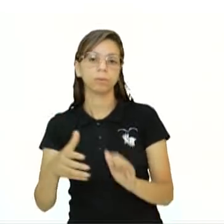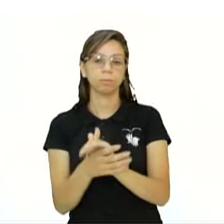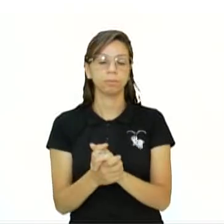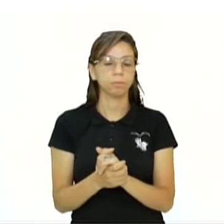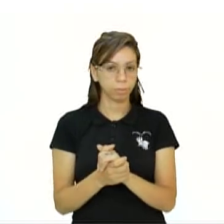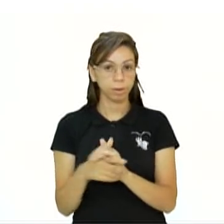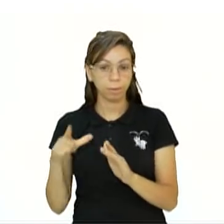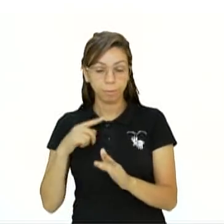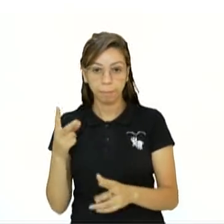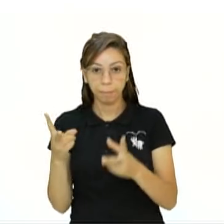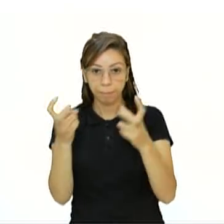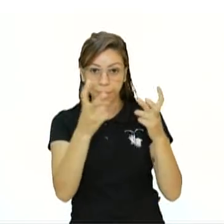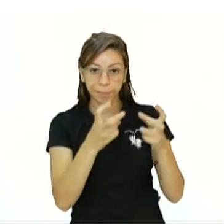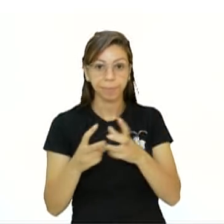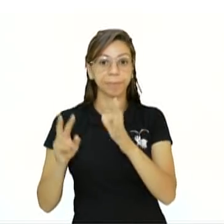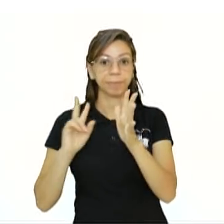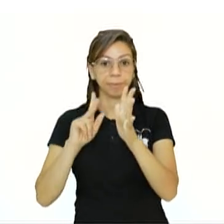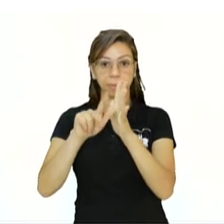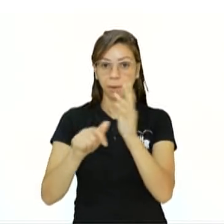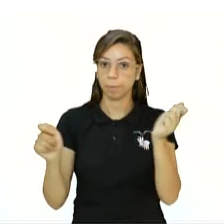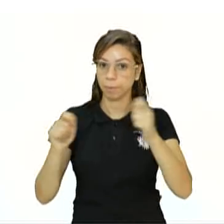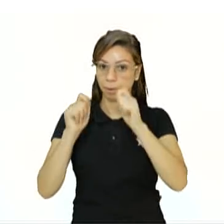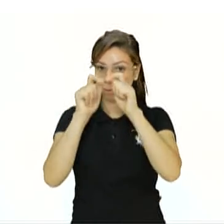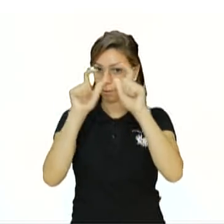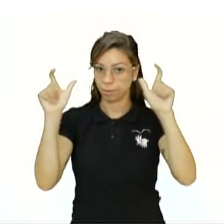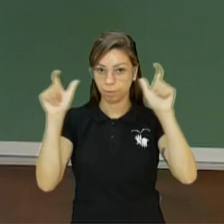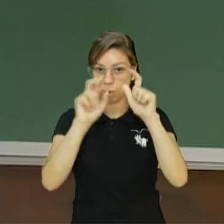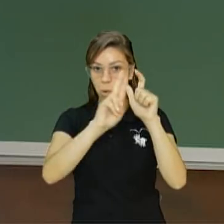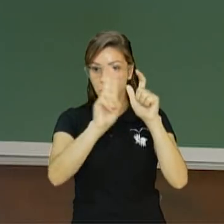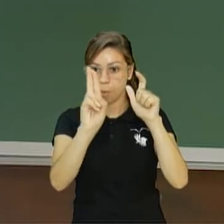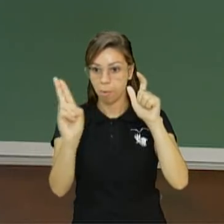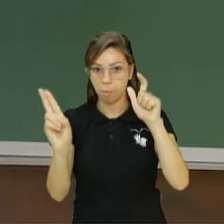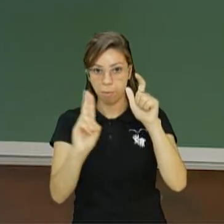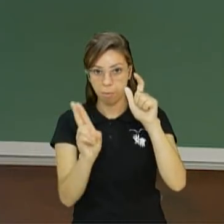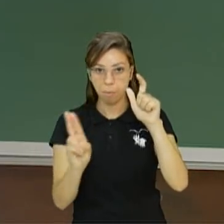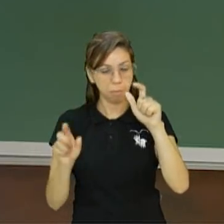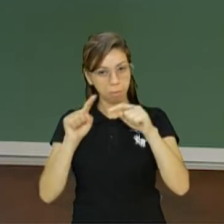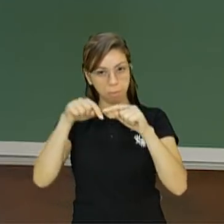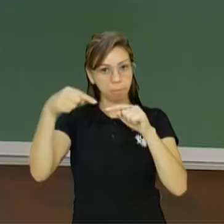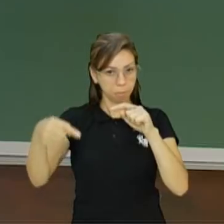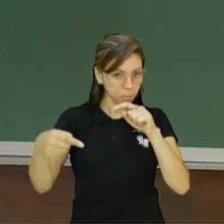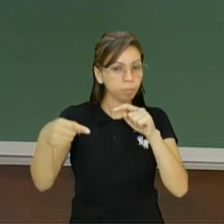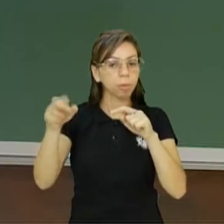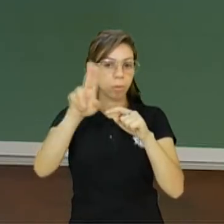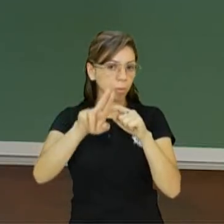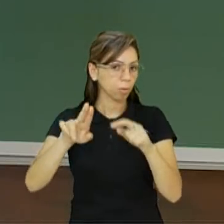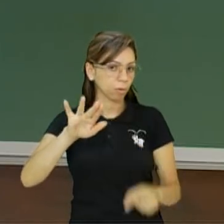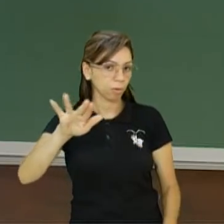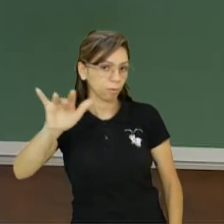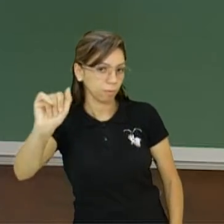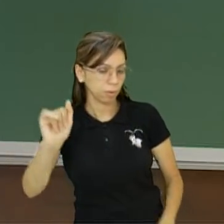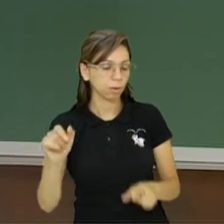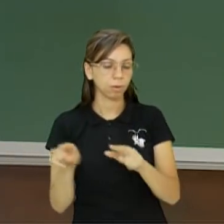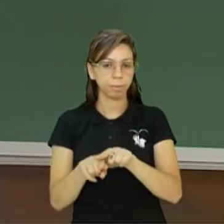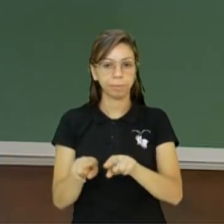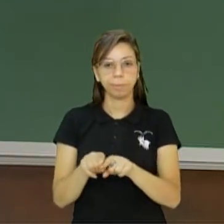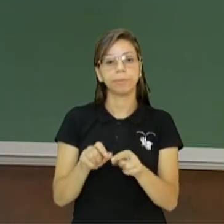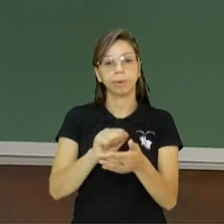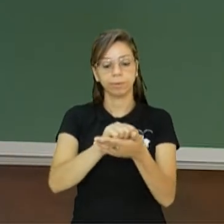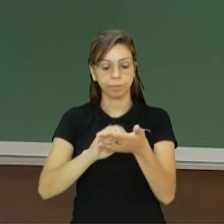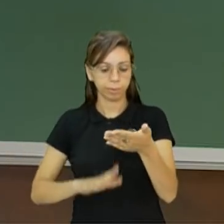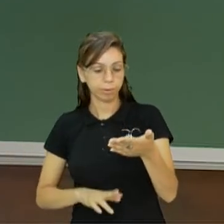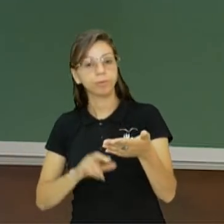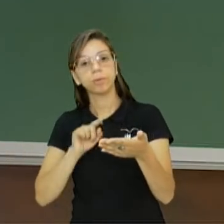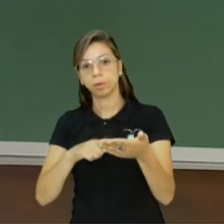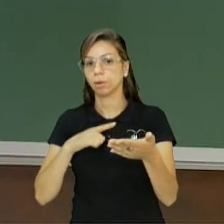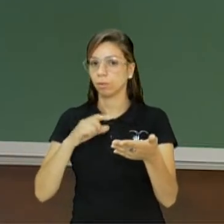corpos redondos. Vocês têm que prestar atenção nesses nomes que nós vamos usar depois. E lá na atividade do Classroom tem atividade sobre